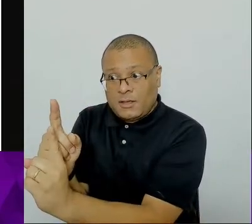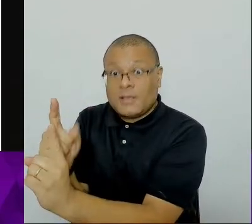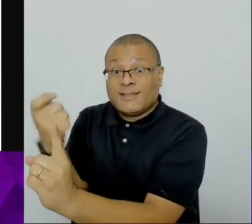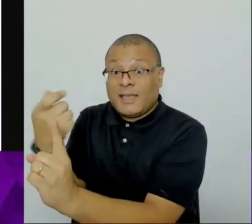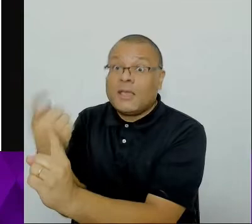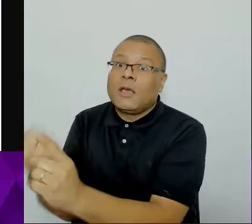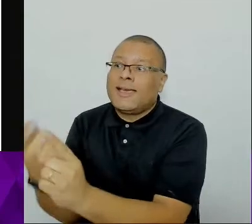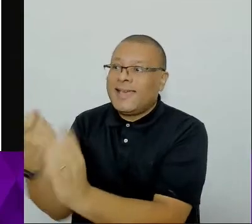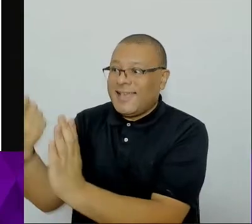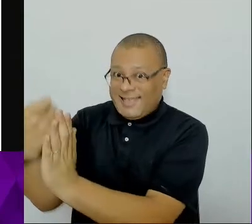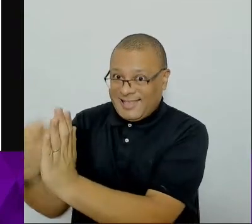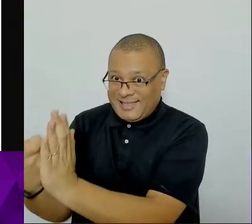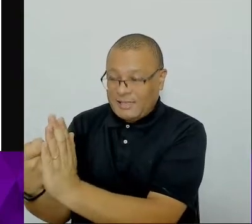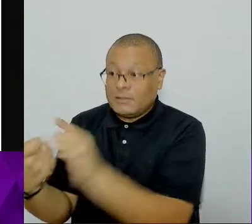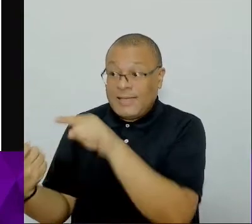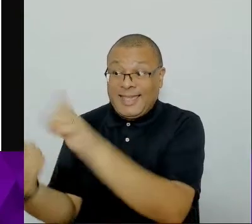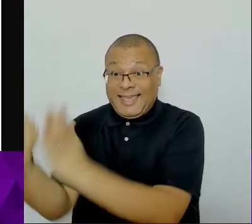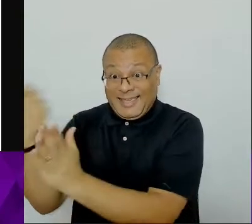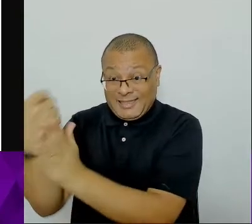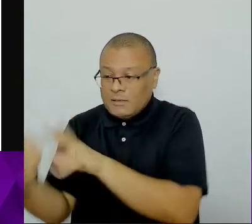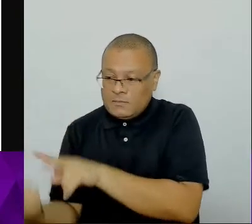voz. Então, lá dentro